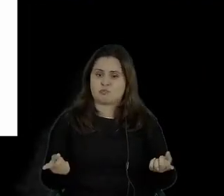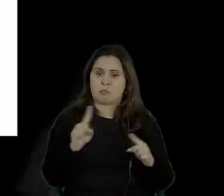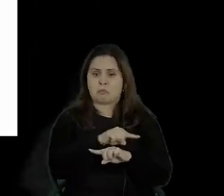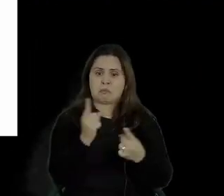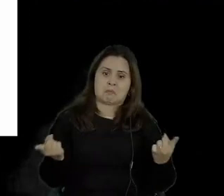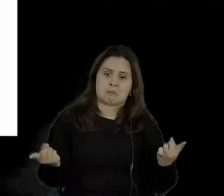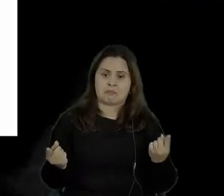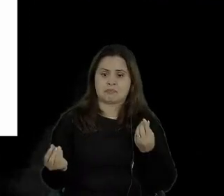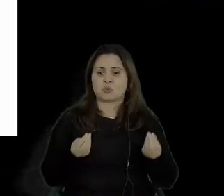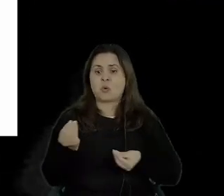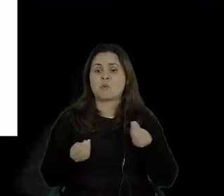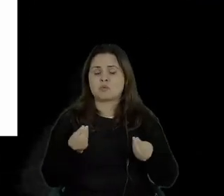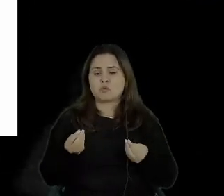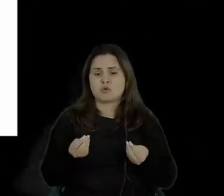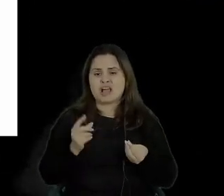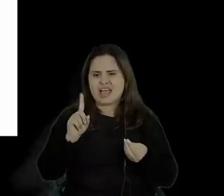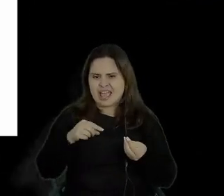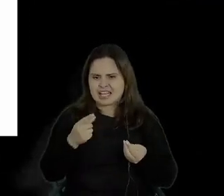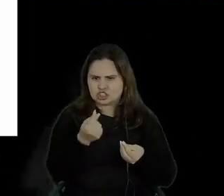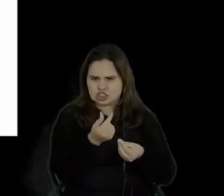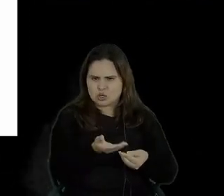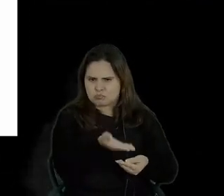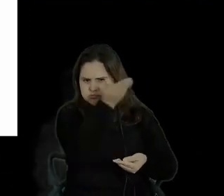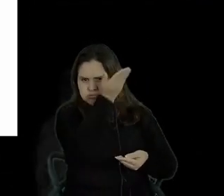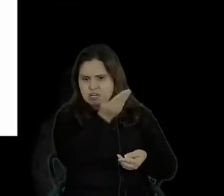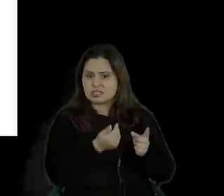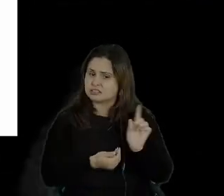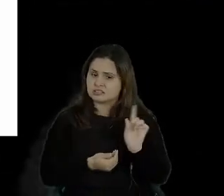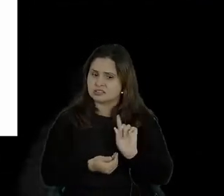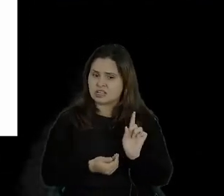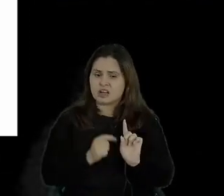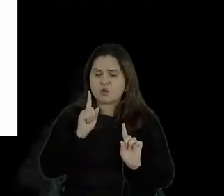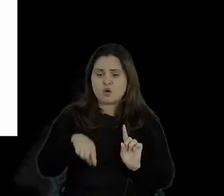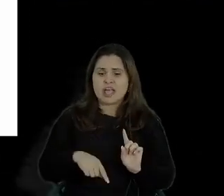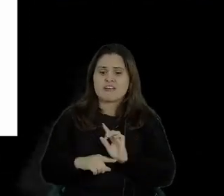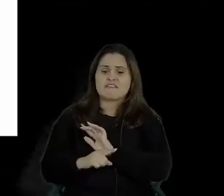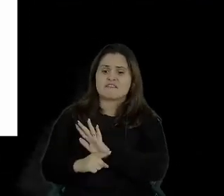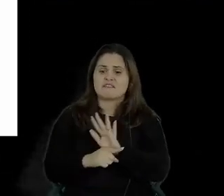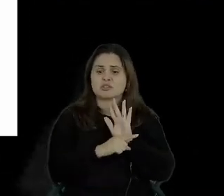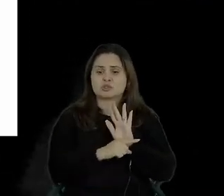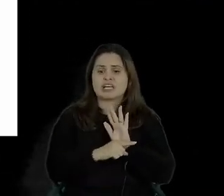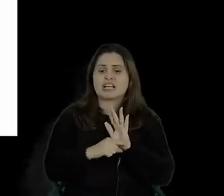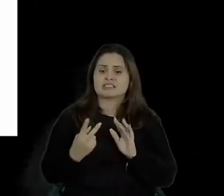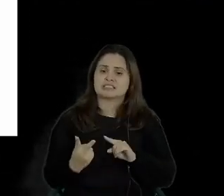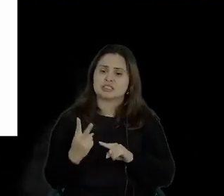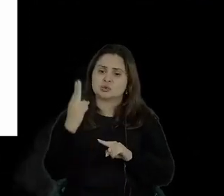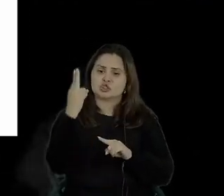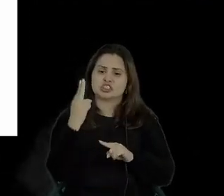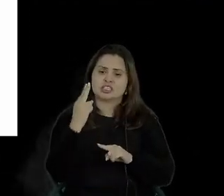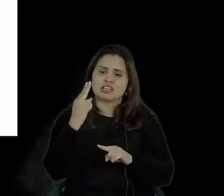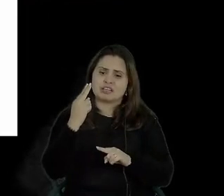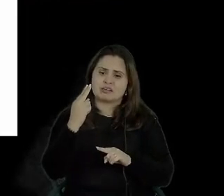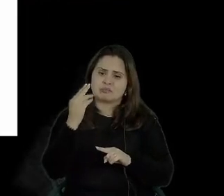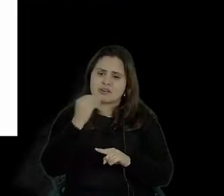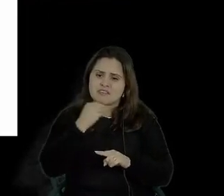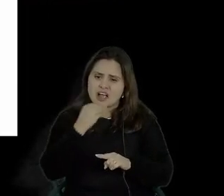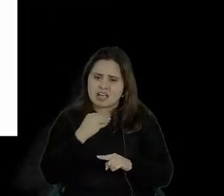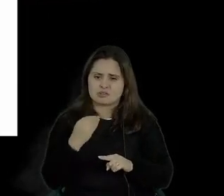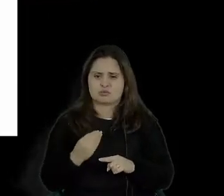a nossa ideia não é aumentar o valor. A nossa ideia é facilitar a cirurgia. E nós estamos conseguindo.